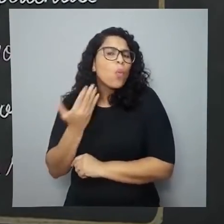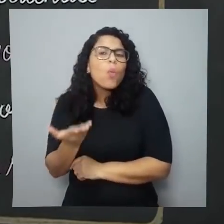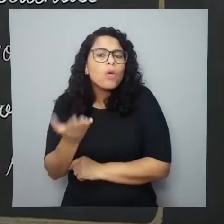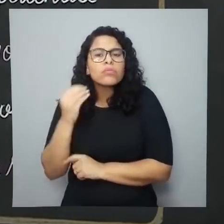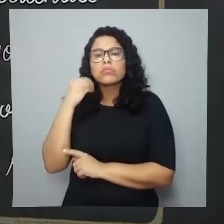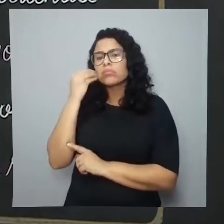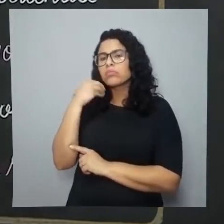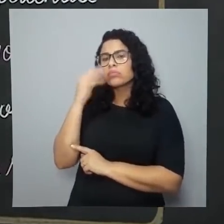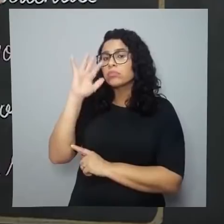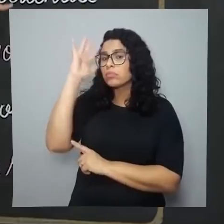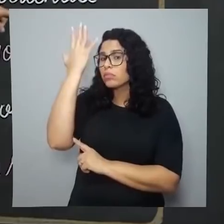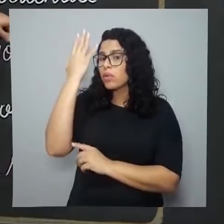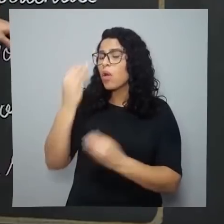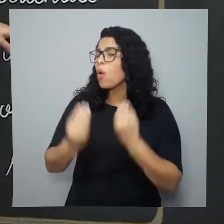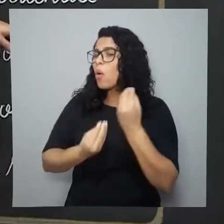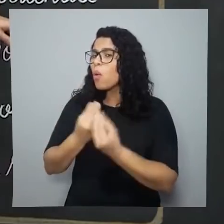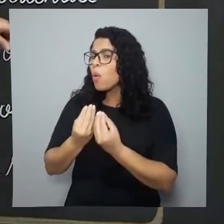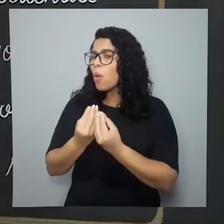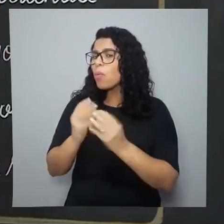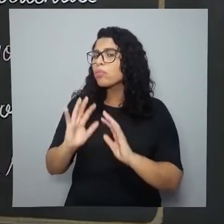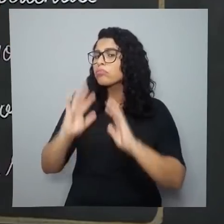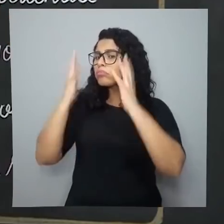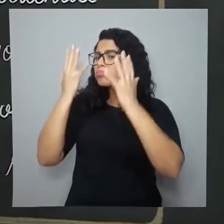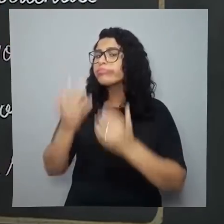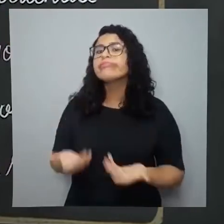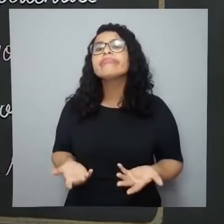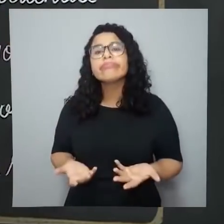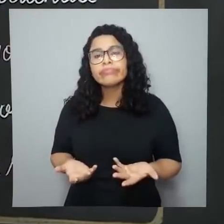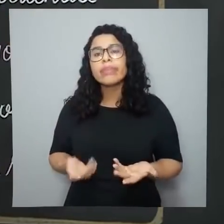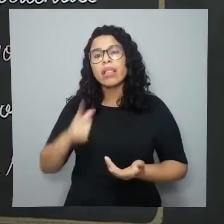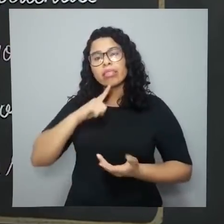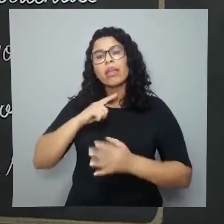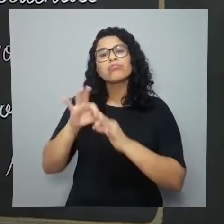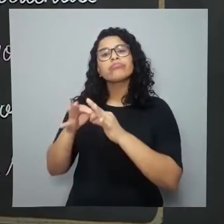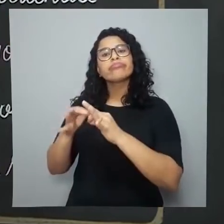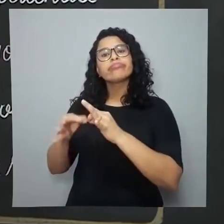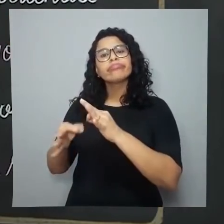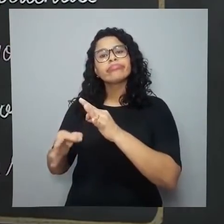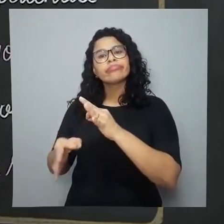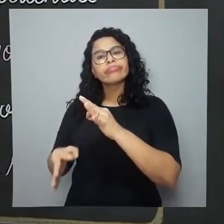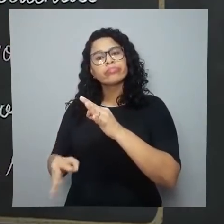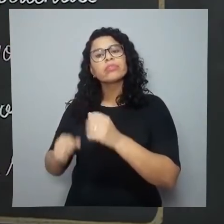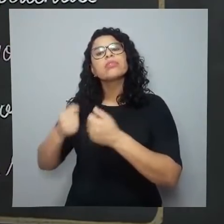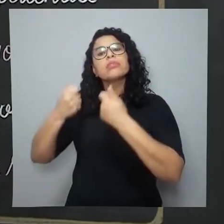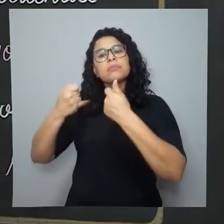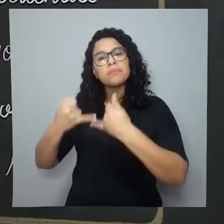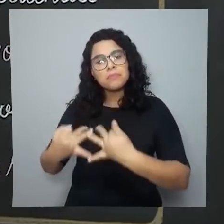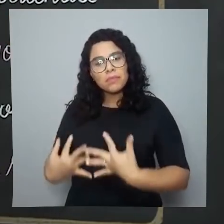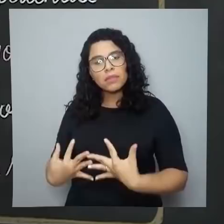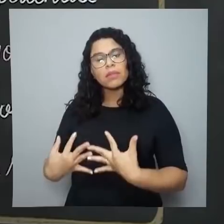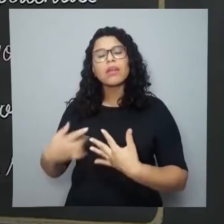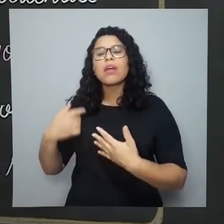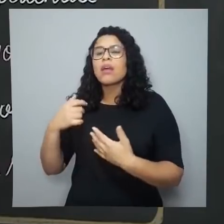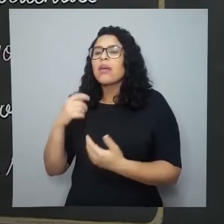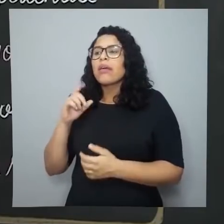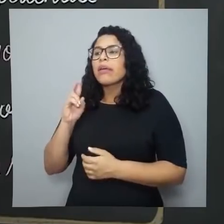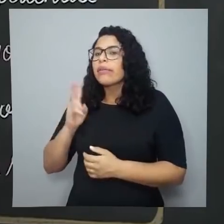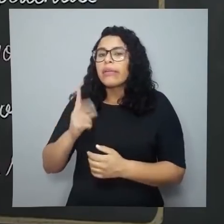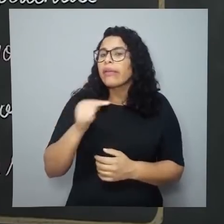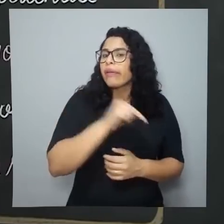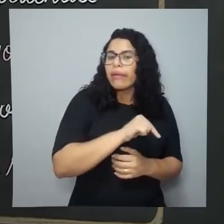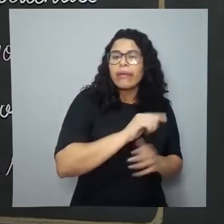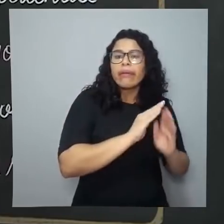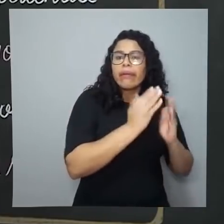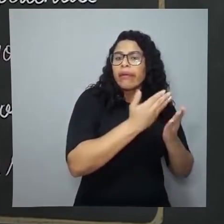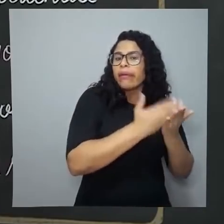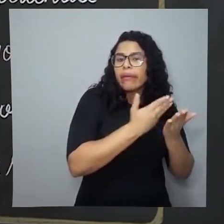experiência aconteceu? Como que ela se deu? Então há um processo descritivo aí muito forte, muito detalhado, que nem sempre vem tão presente no diário, que às